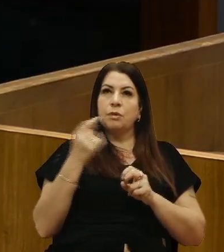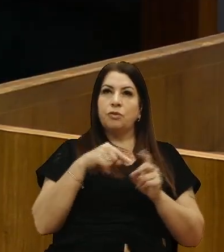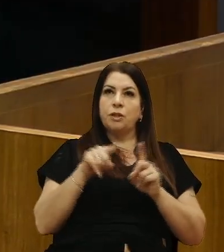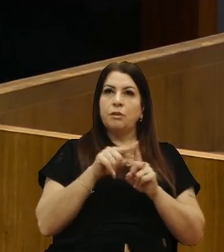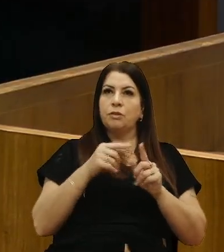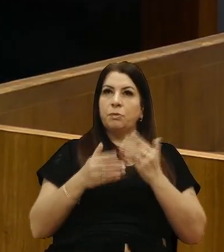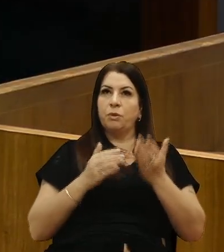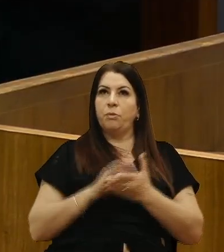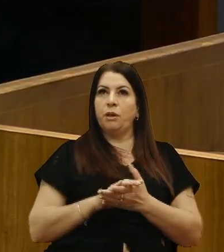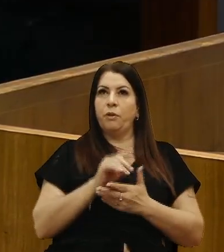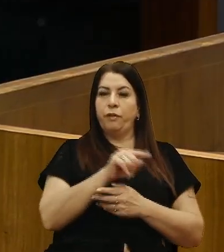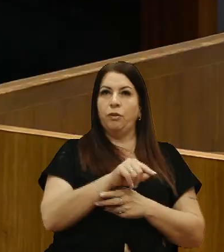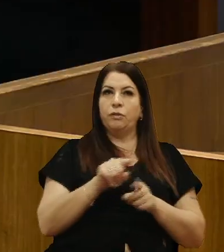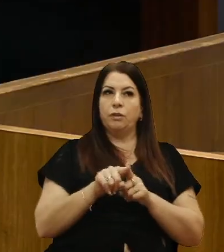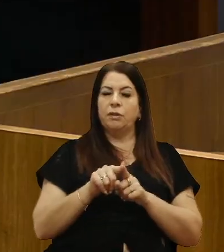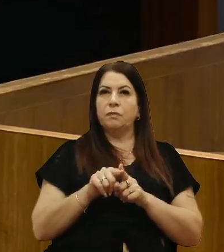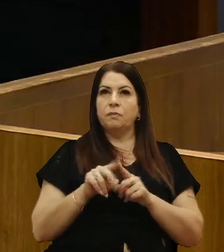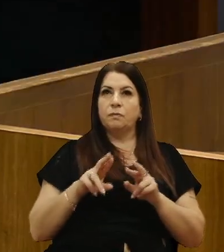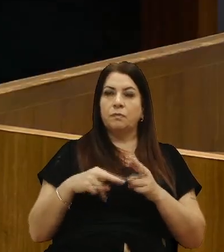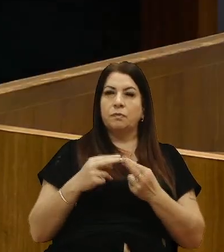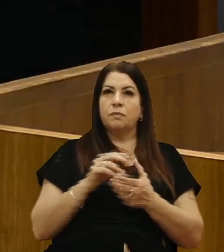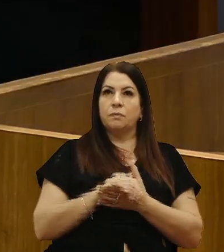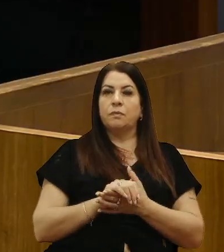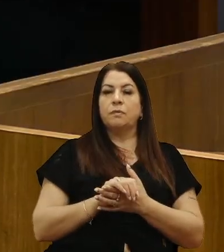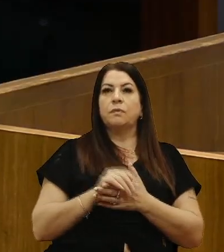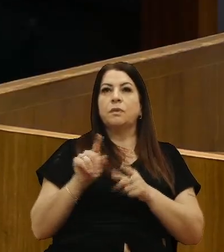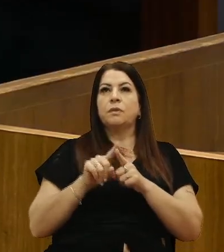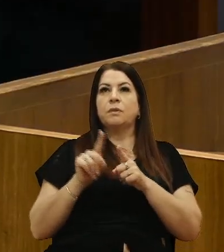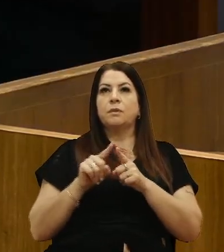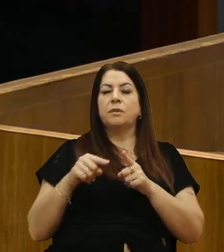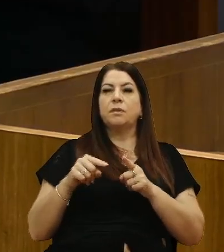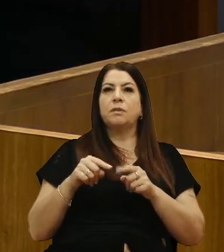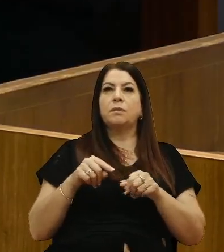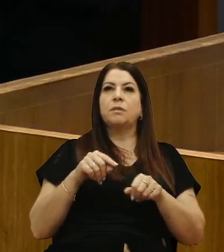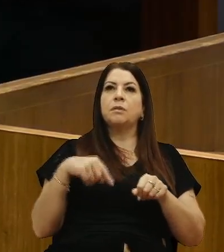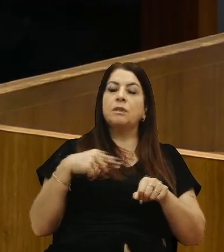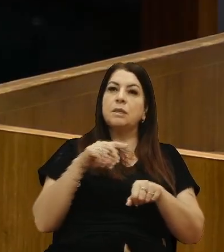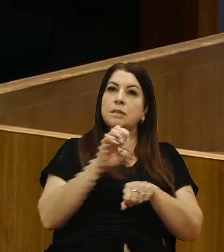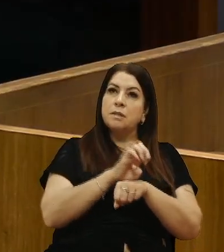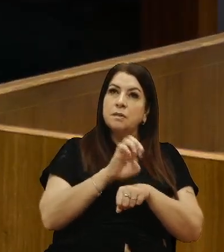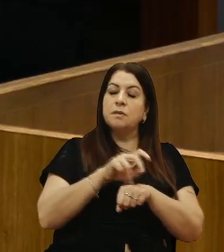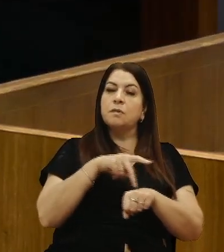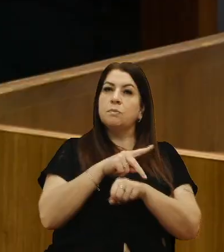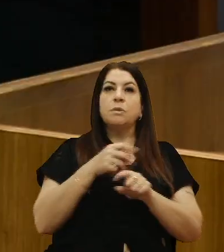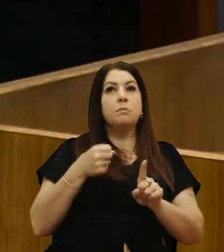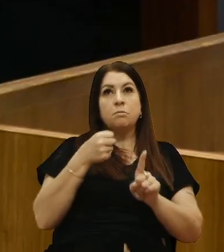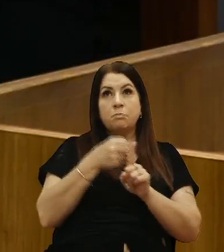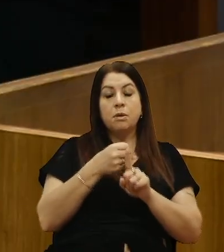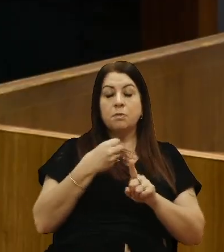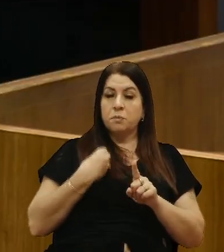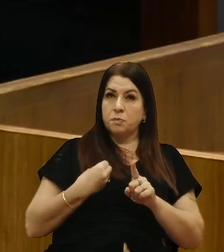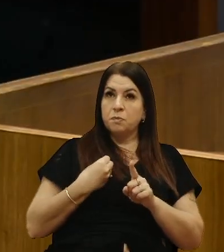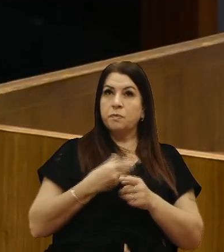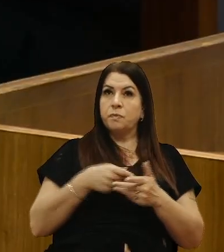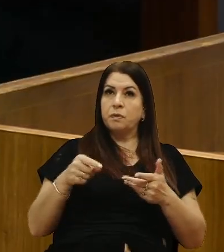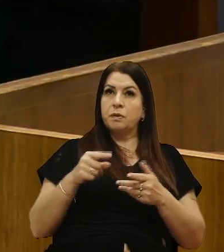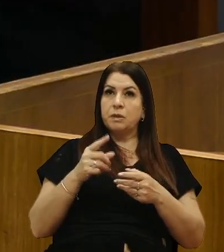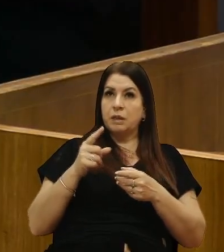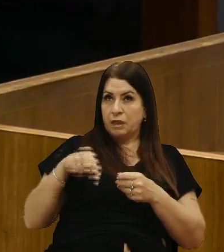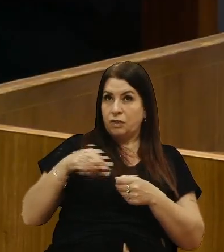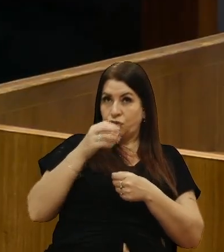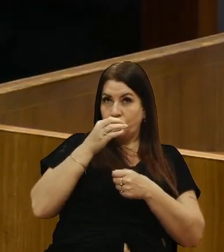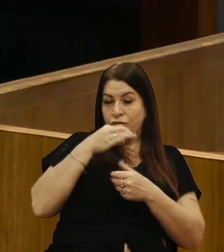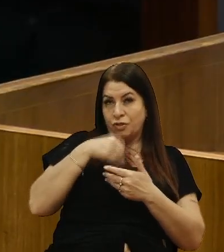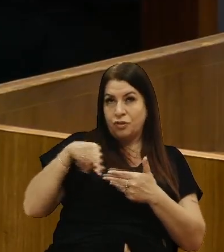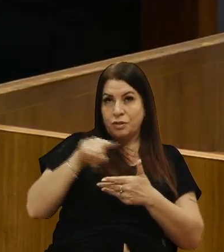tratar na sessão, seja sobre a nossa cidade, estado ou país, obviamente que impactem na vida, né, dos caxienses e